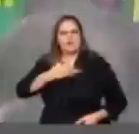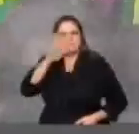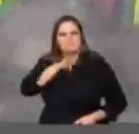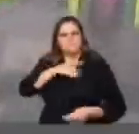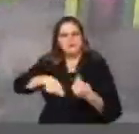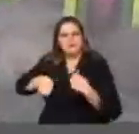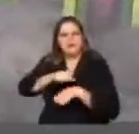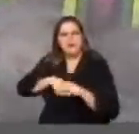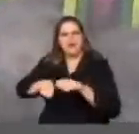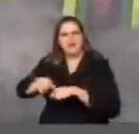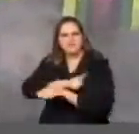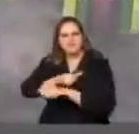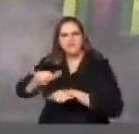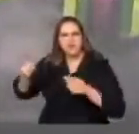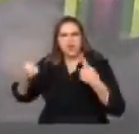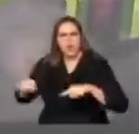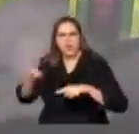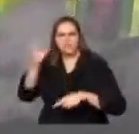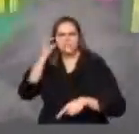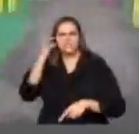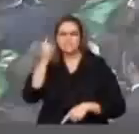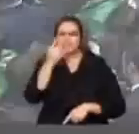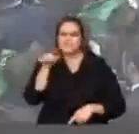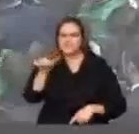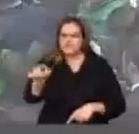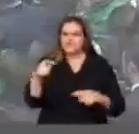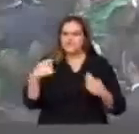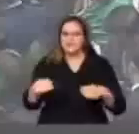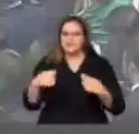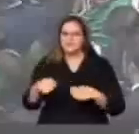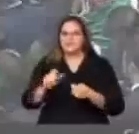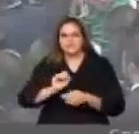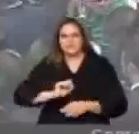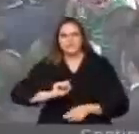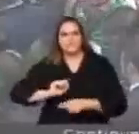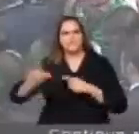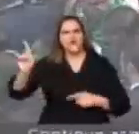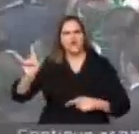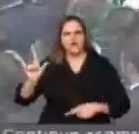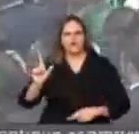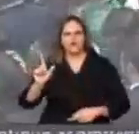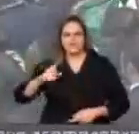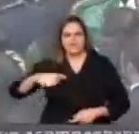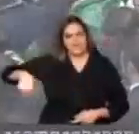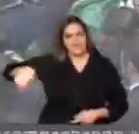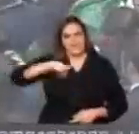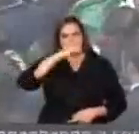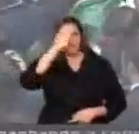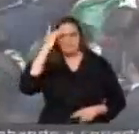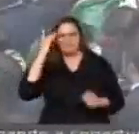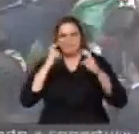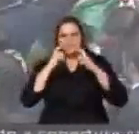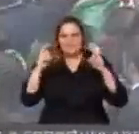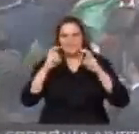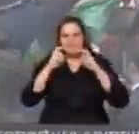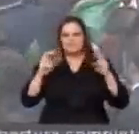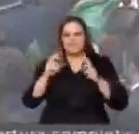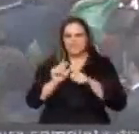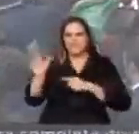contra Dilma. Vocês não deviam estar mais nessa cadeira. Esses valentes que gritam fora